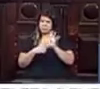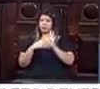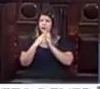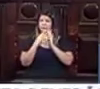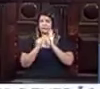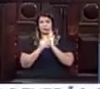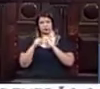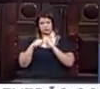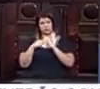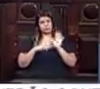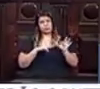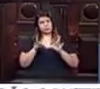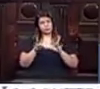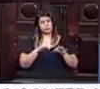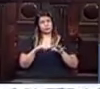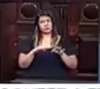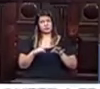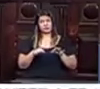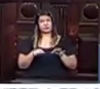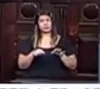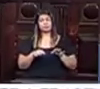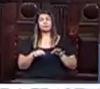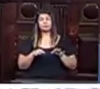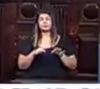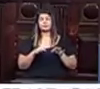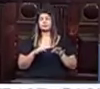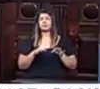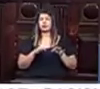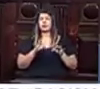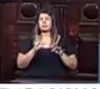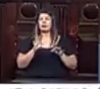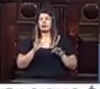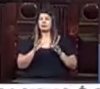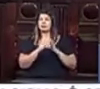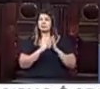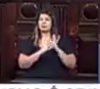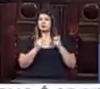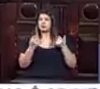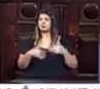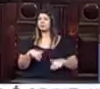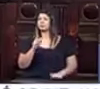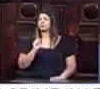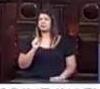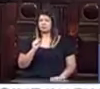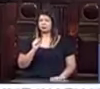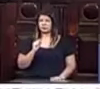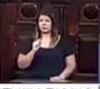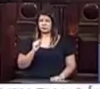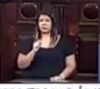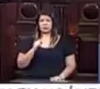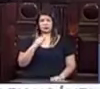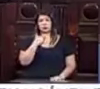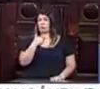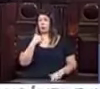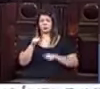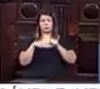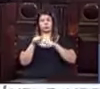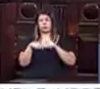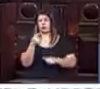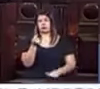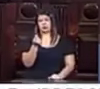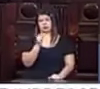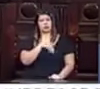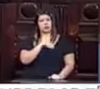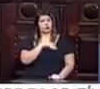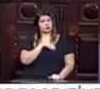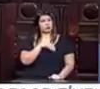projeto. Uma delas diz que não pode haver alteração do valor do salário do servidor,